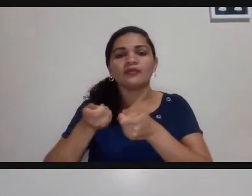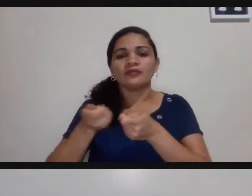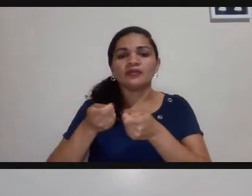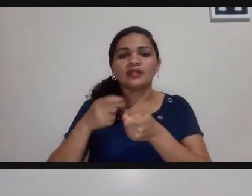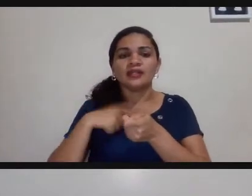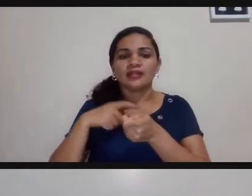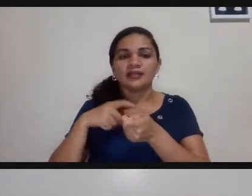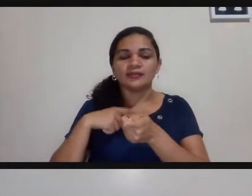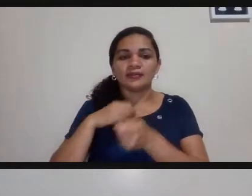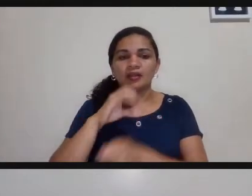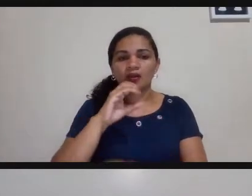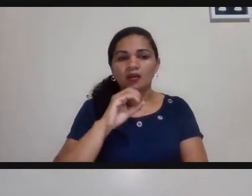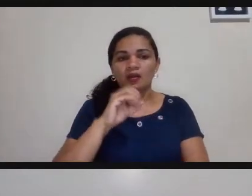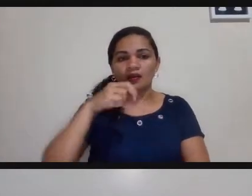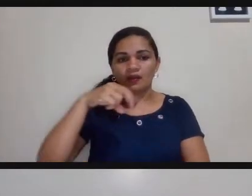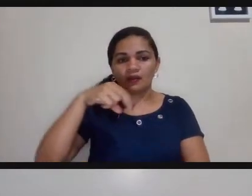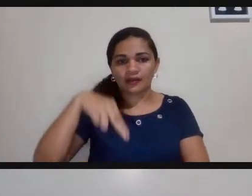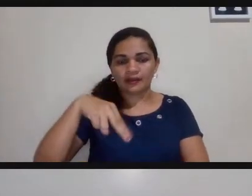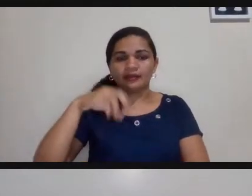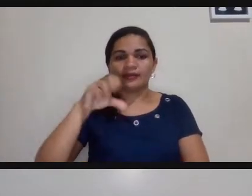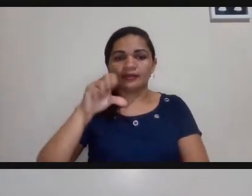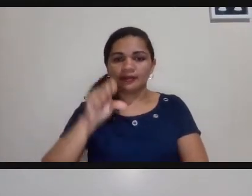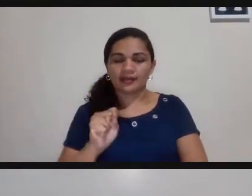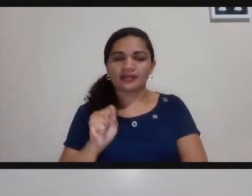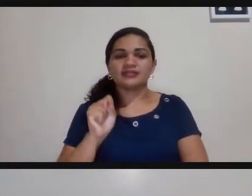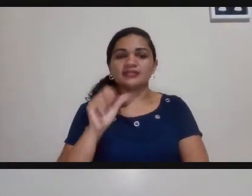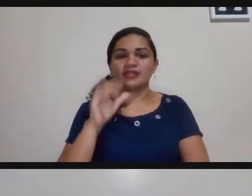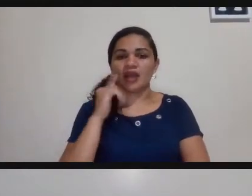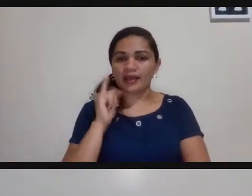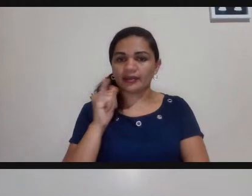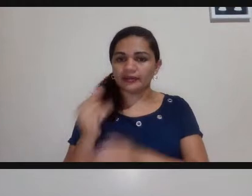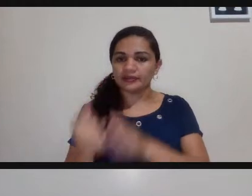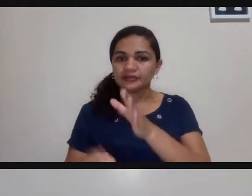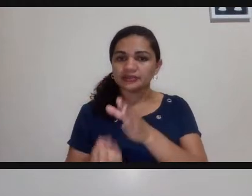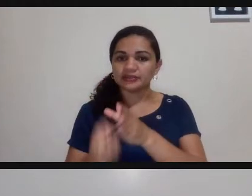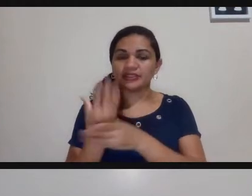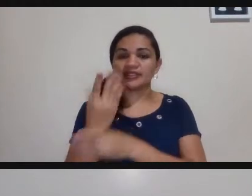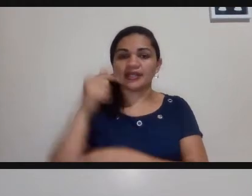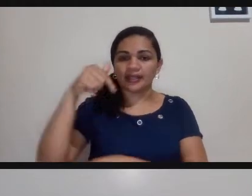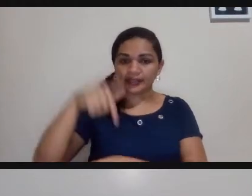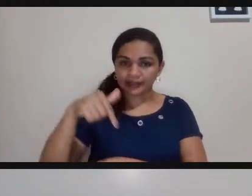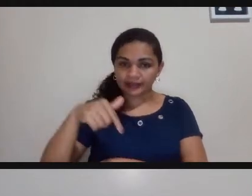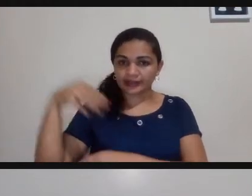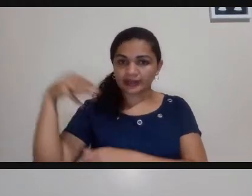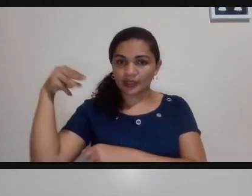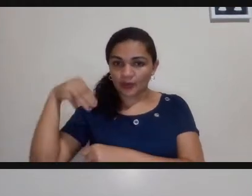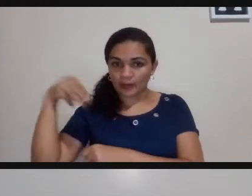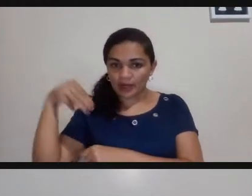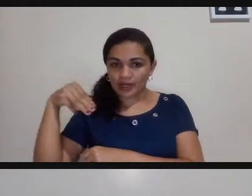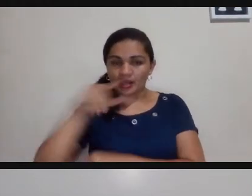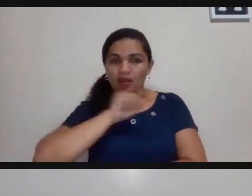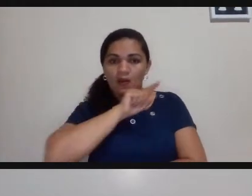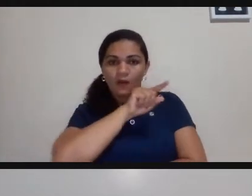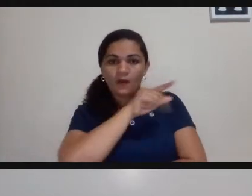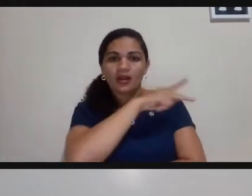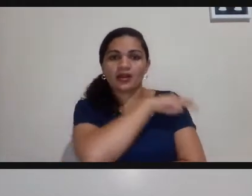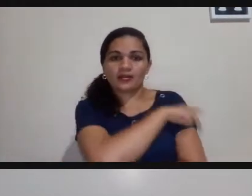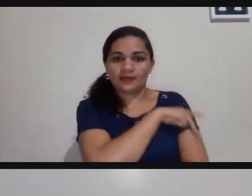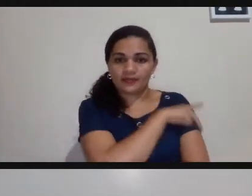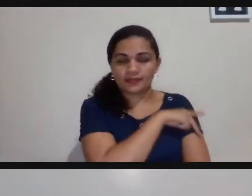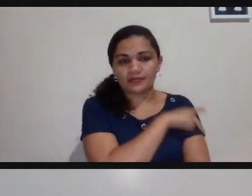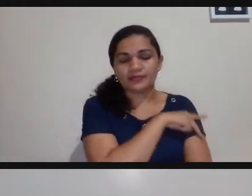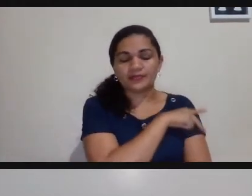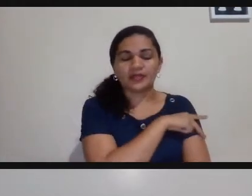elétrico pelo INSS né então muita das vezes a energia que é gerada aqui no Maranhão lá no Piauí às vezes na nossa